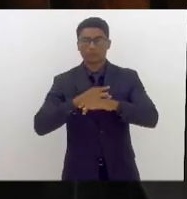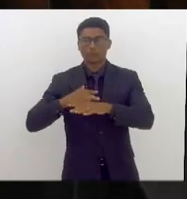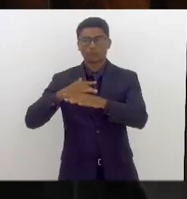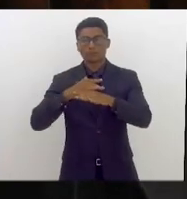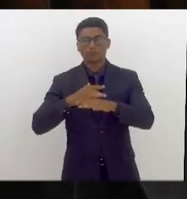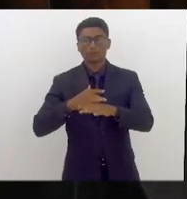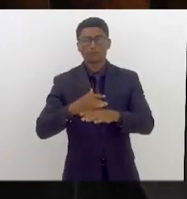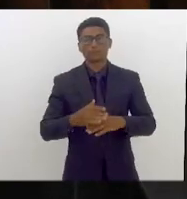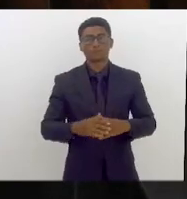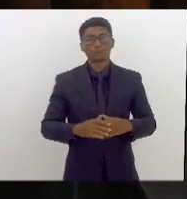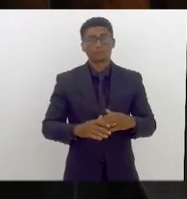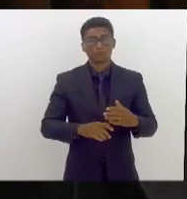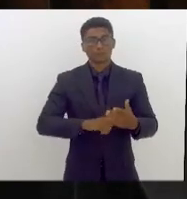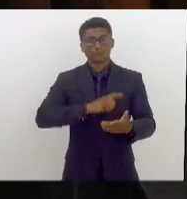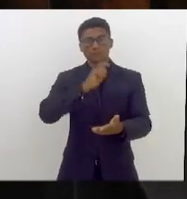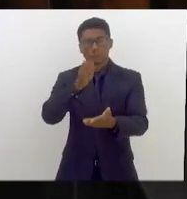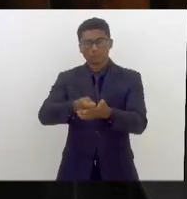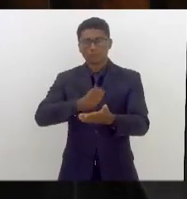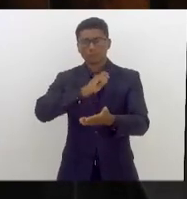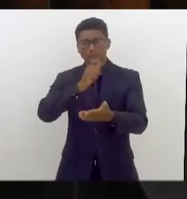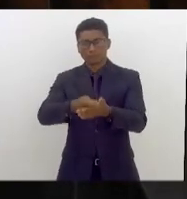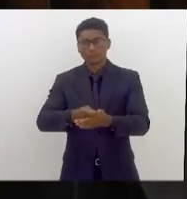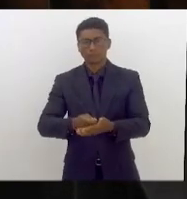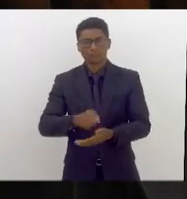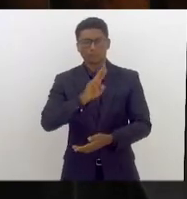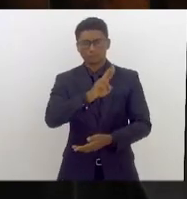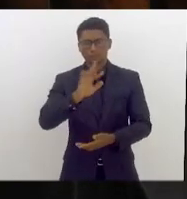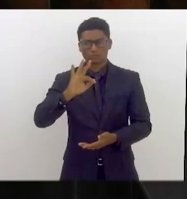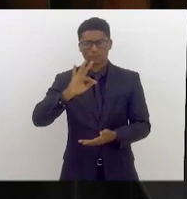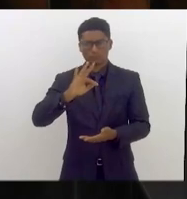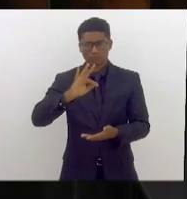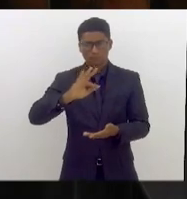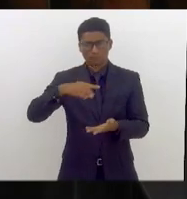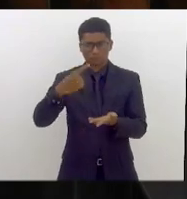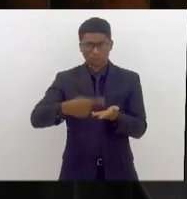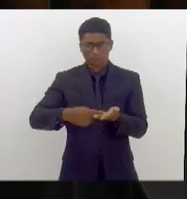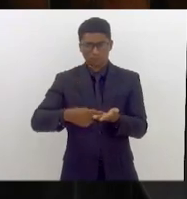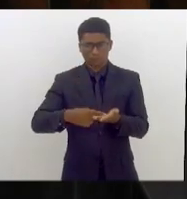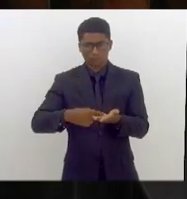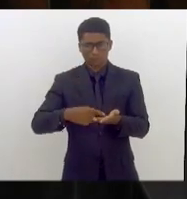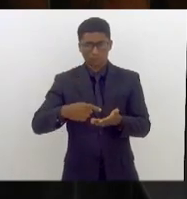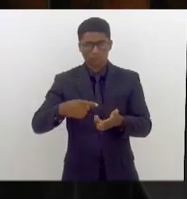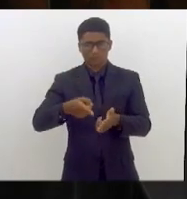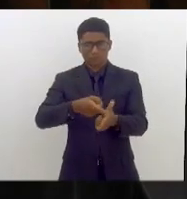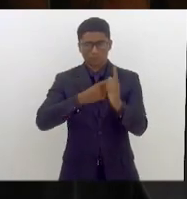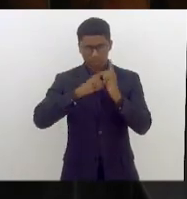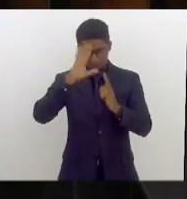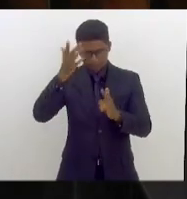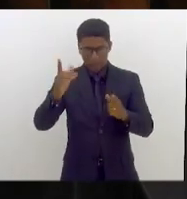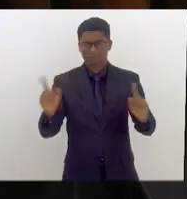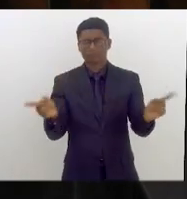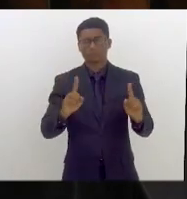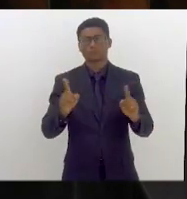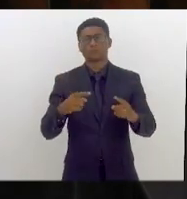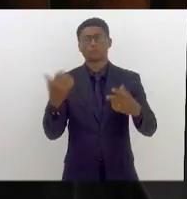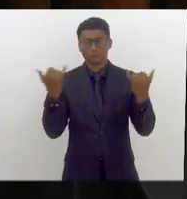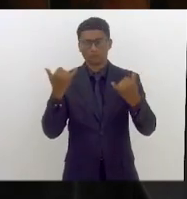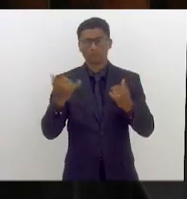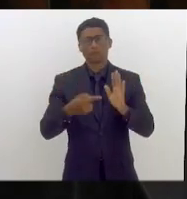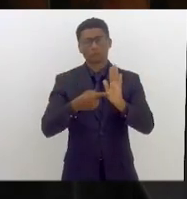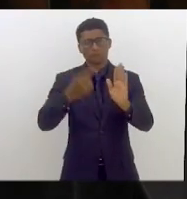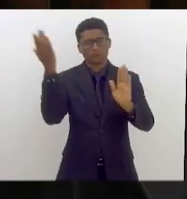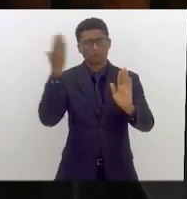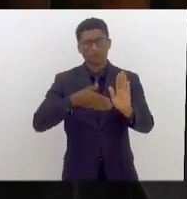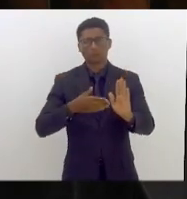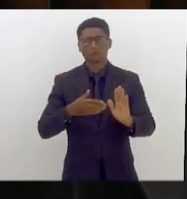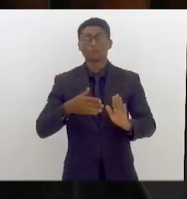será equacionada, não apenas com números, do regime de recuperação fiscal não resolve dívida pública do Estado, não resolve. Os números provam isso. O que vai